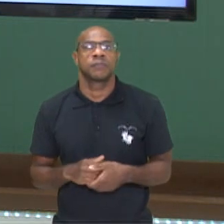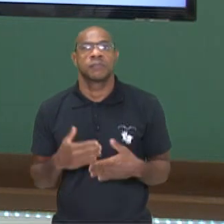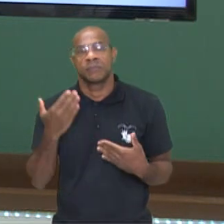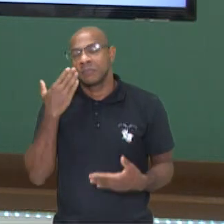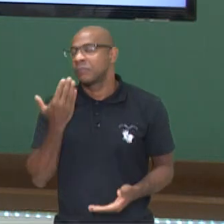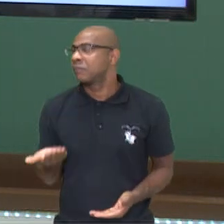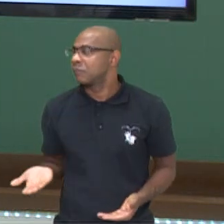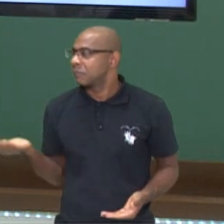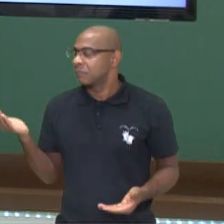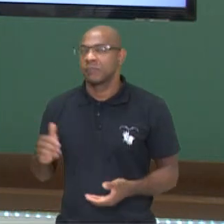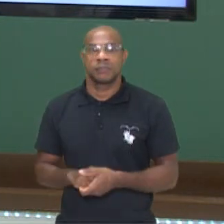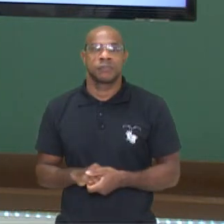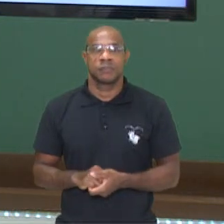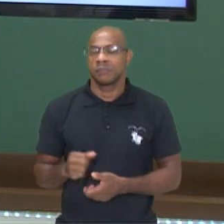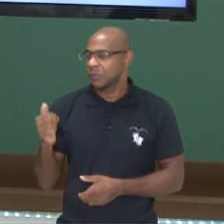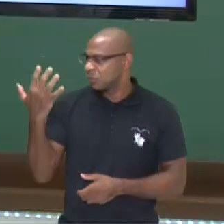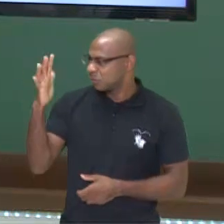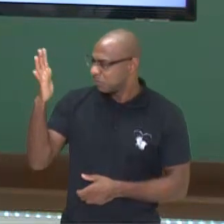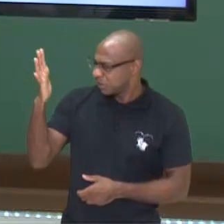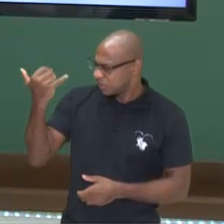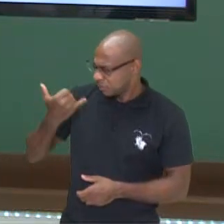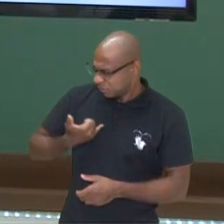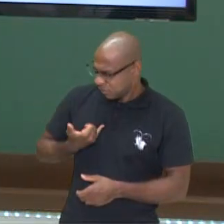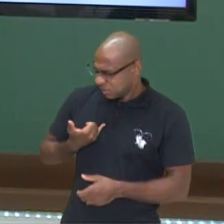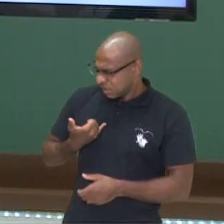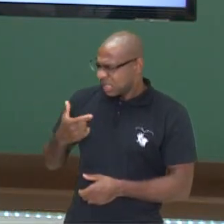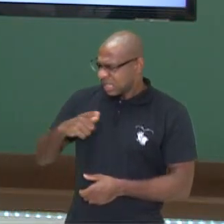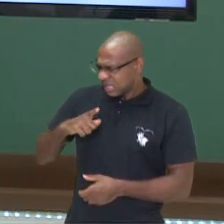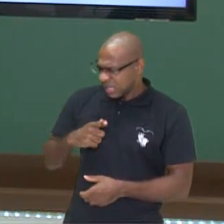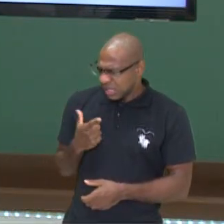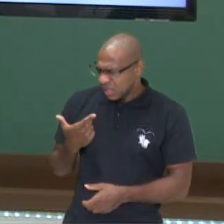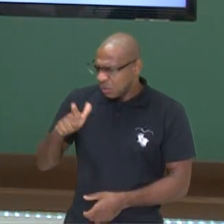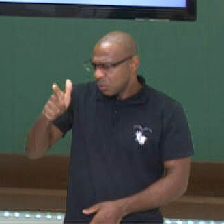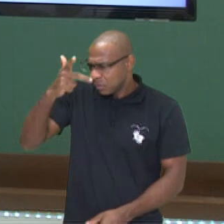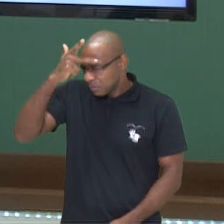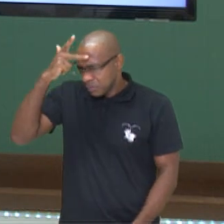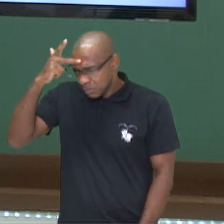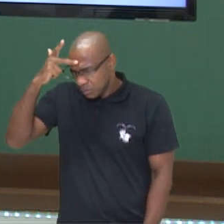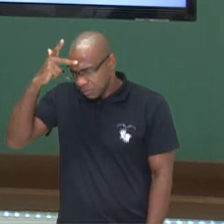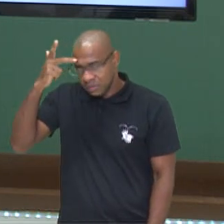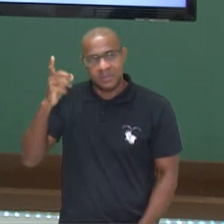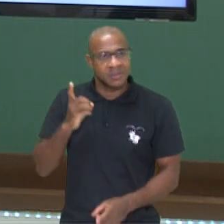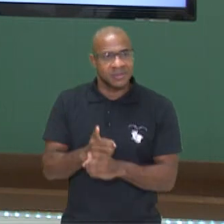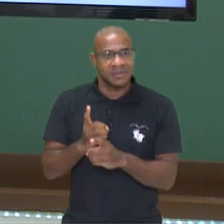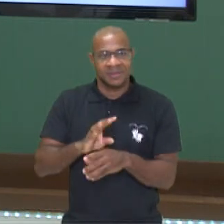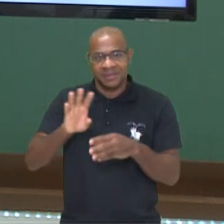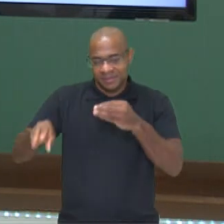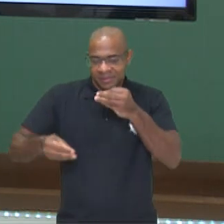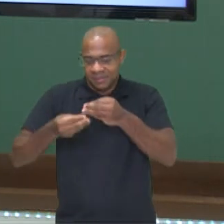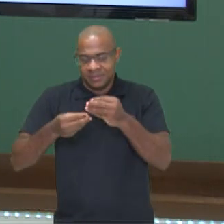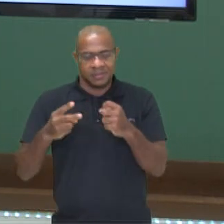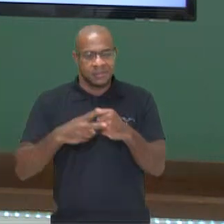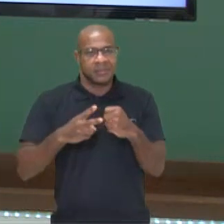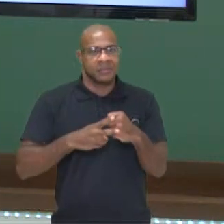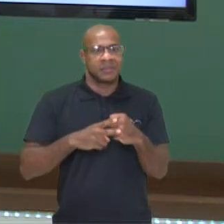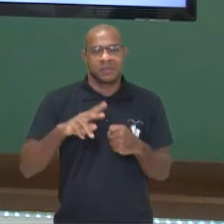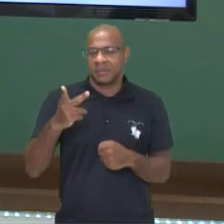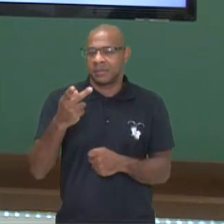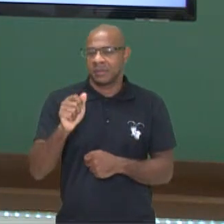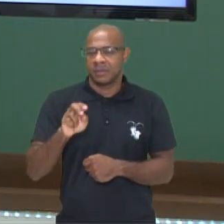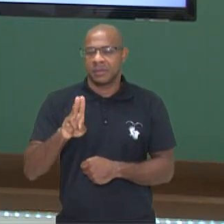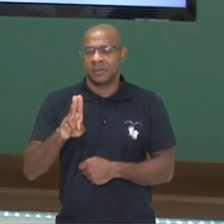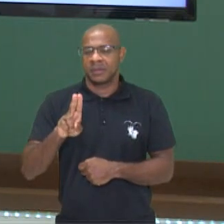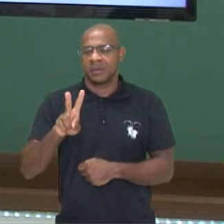Nós temos espelho, espelho meu, dizei-me se há alguém. Nós encontramos o complemento do verbo haver no sentido de